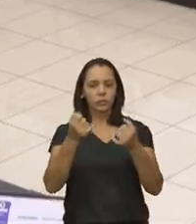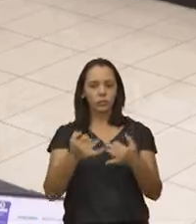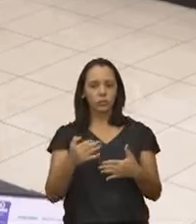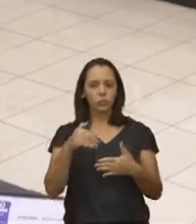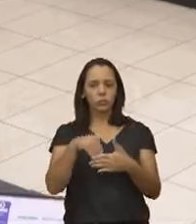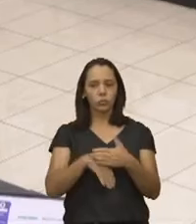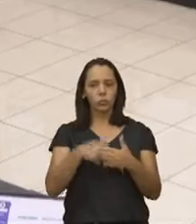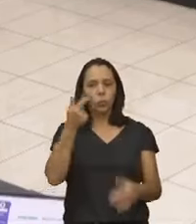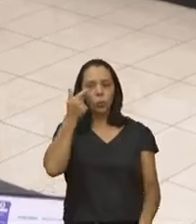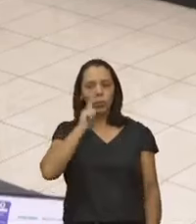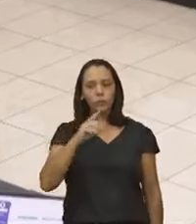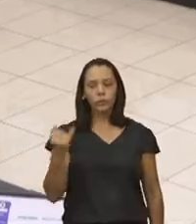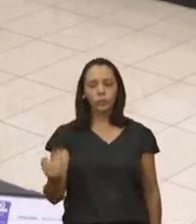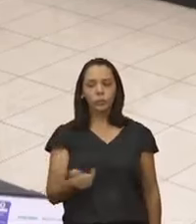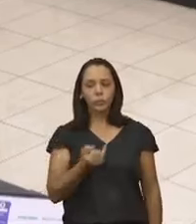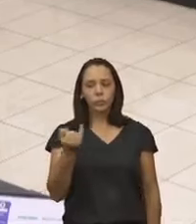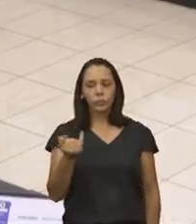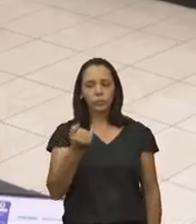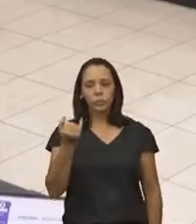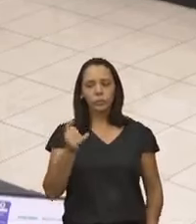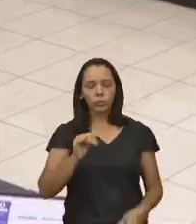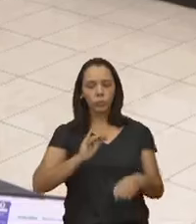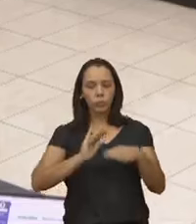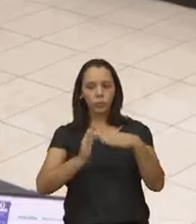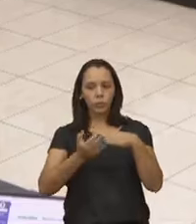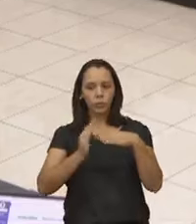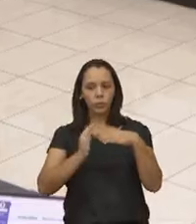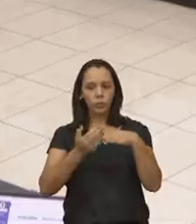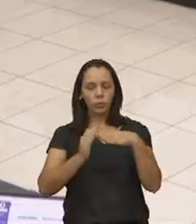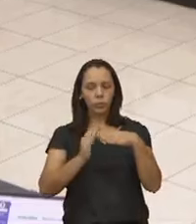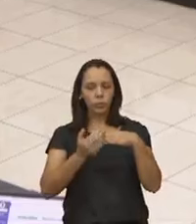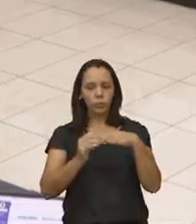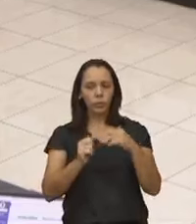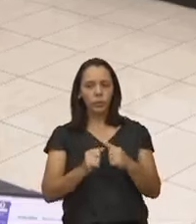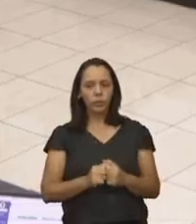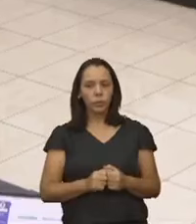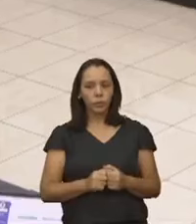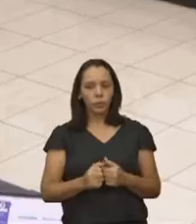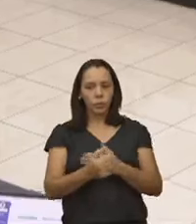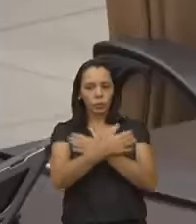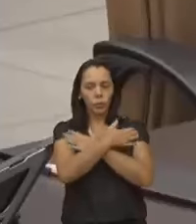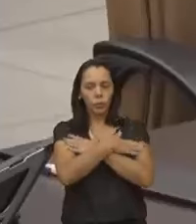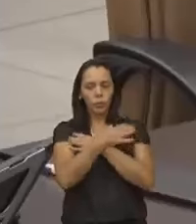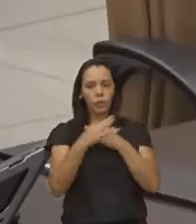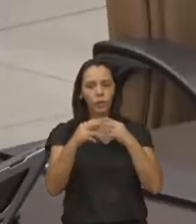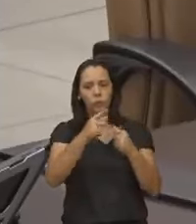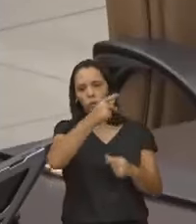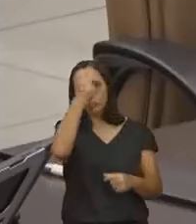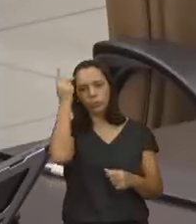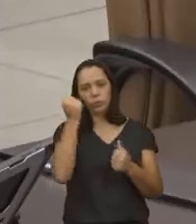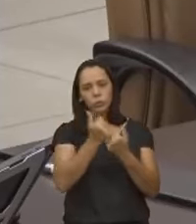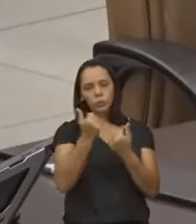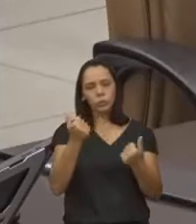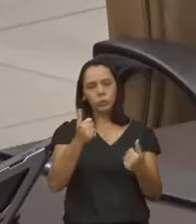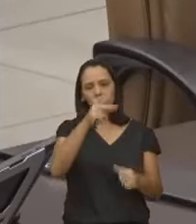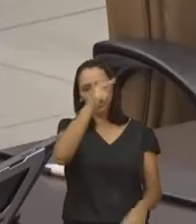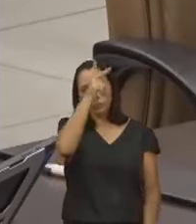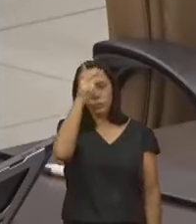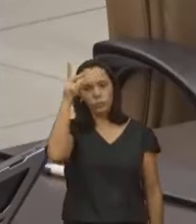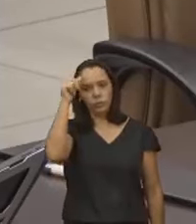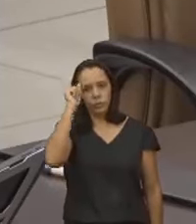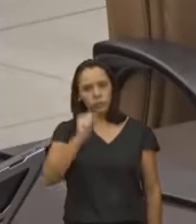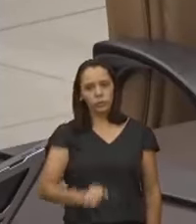uma conquista muito grande para o bairro Veraneijal, Geraldo Scavone. Deixar um abraço a todos os subprefeitos, a todos os servidores das subprefeituras.